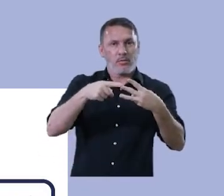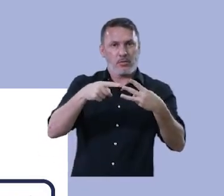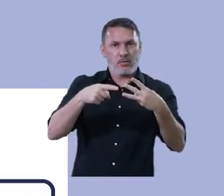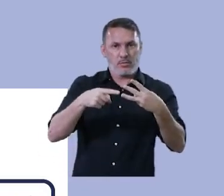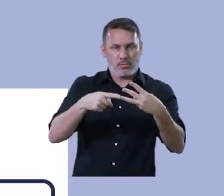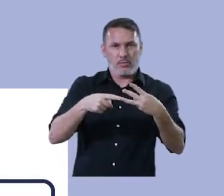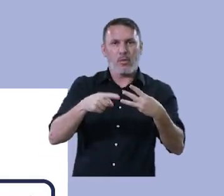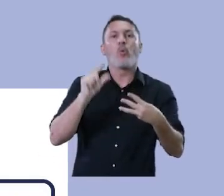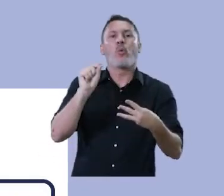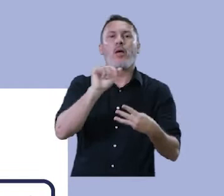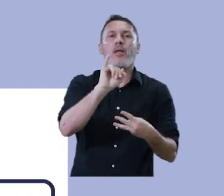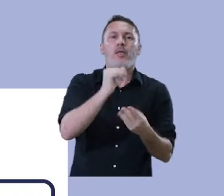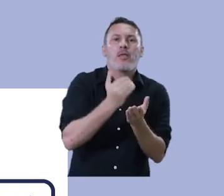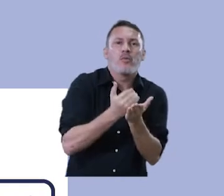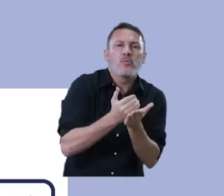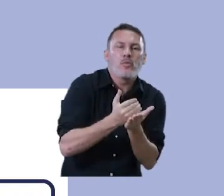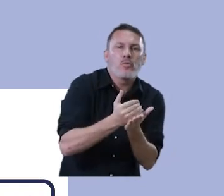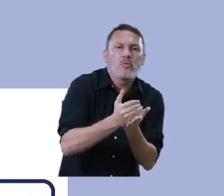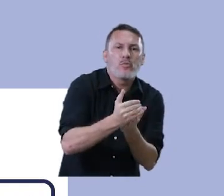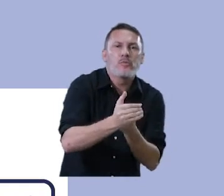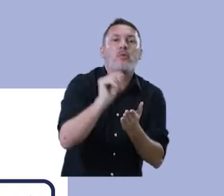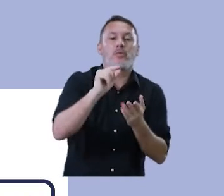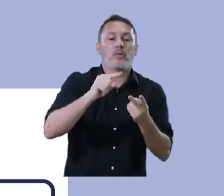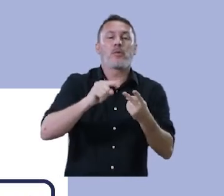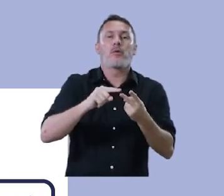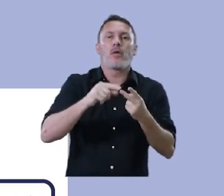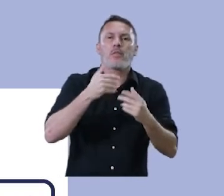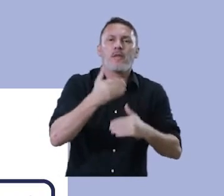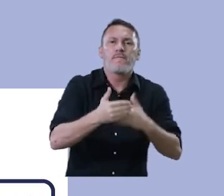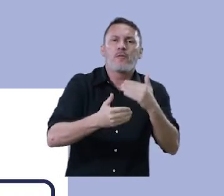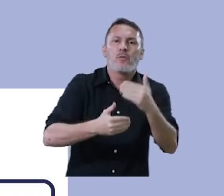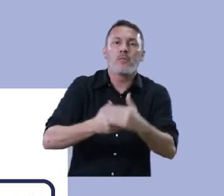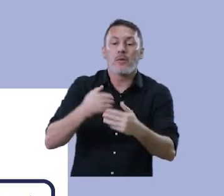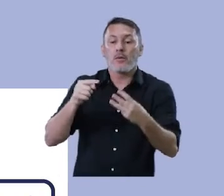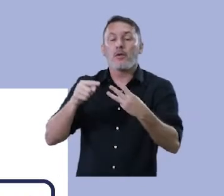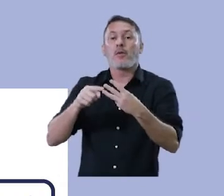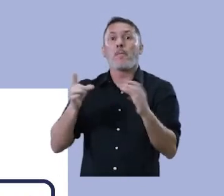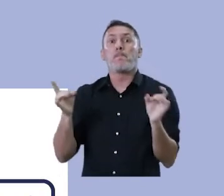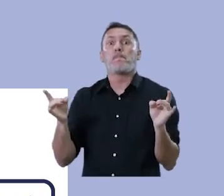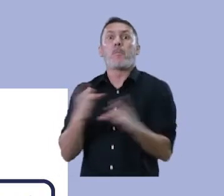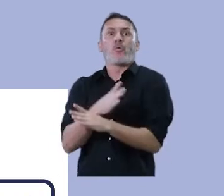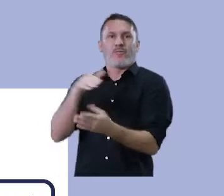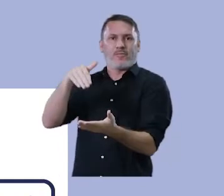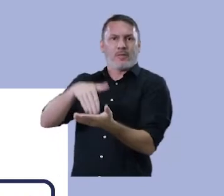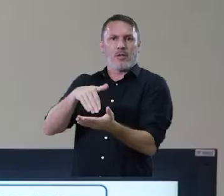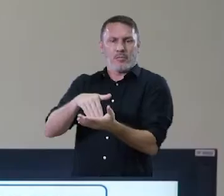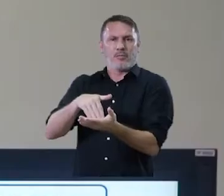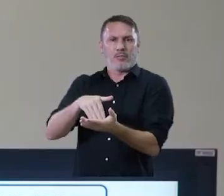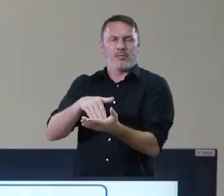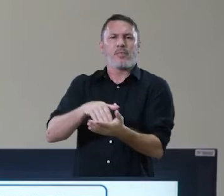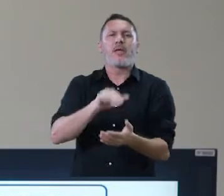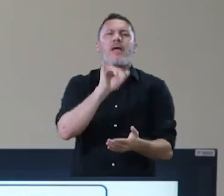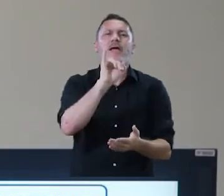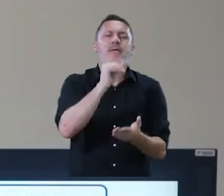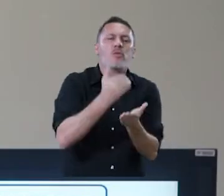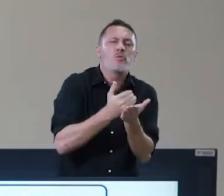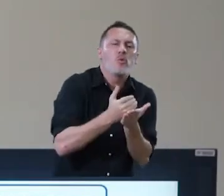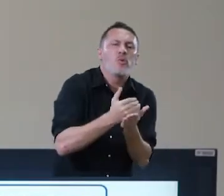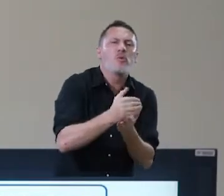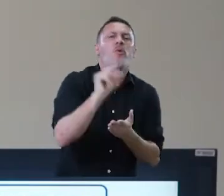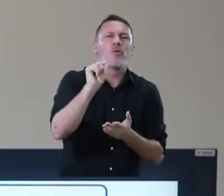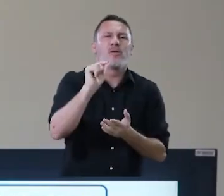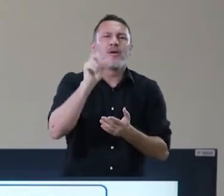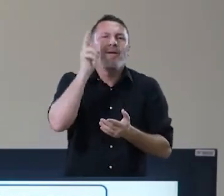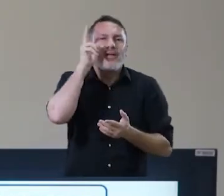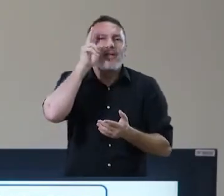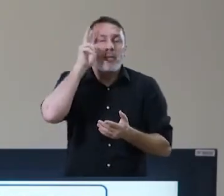partes, que é conhecido: introdução, desenvolvimento e a conclusão. A introdução,